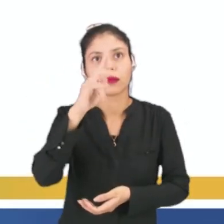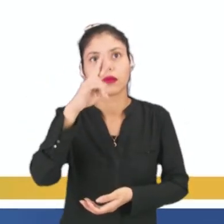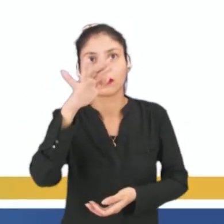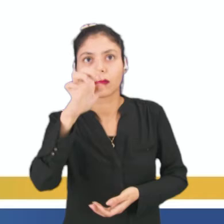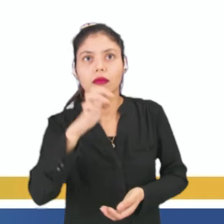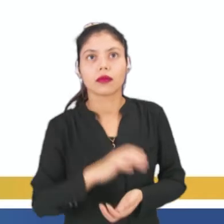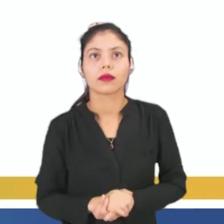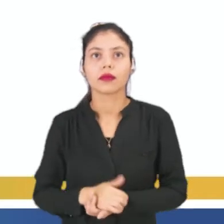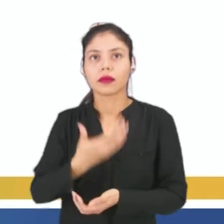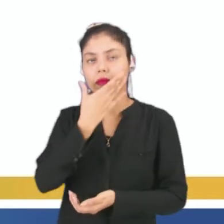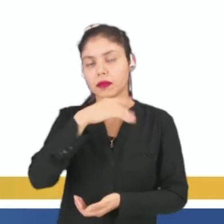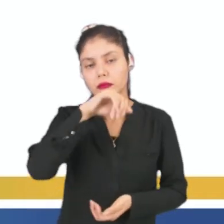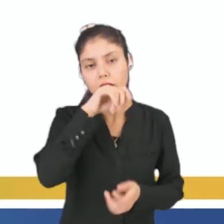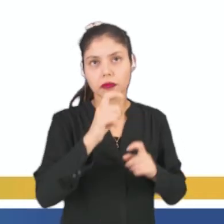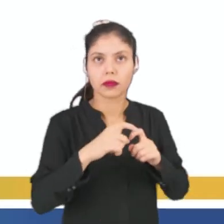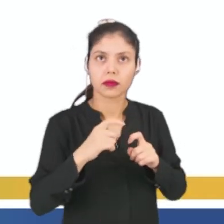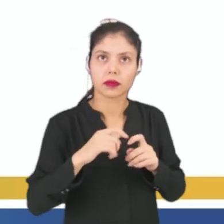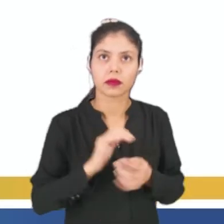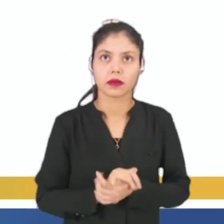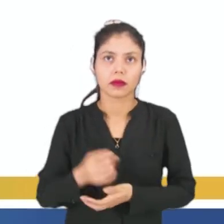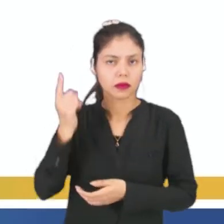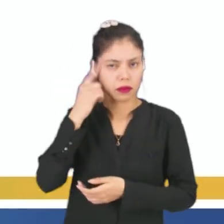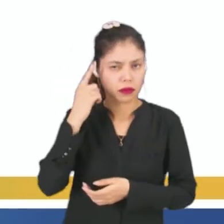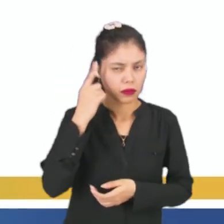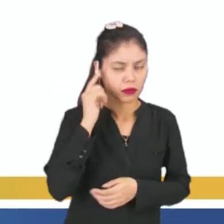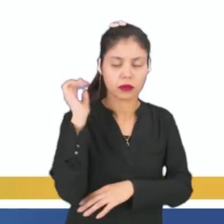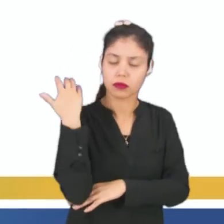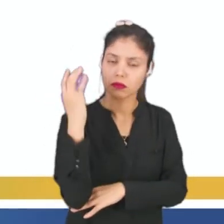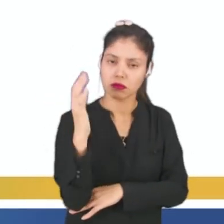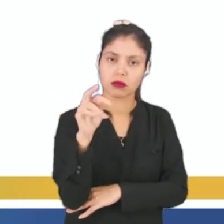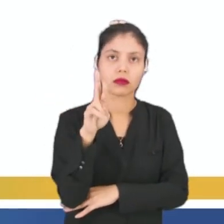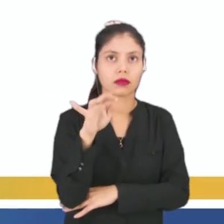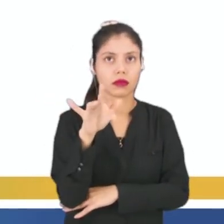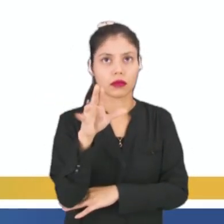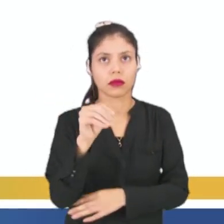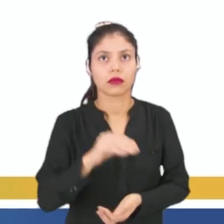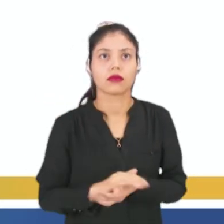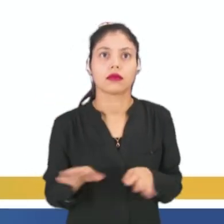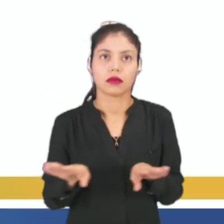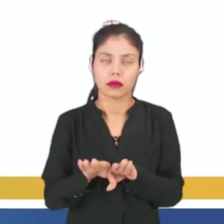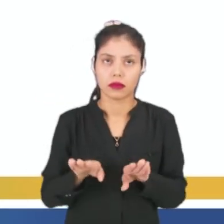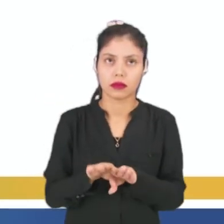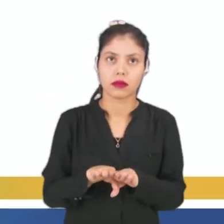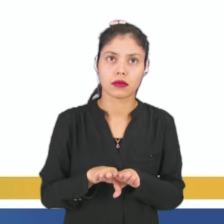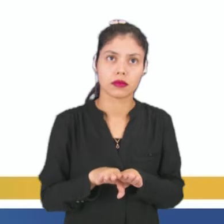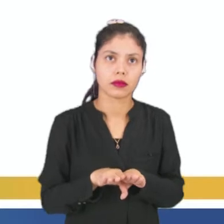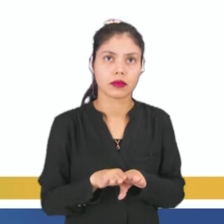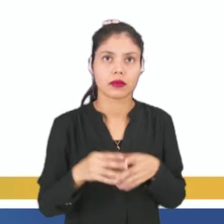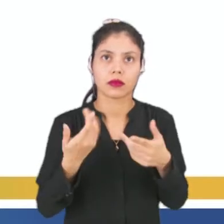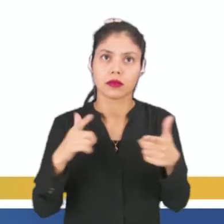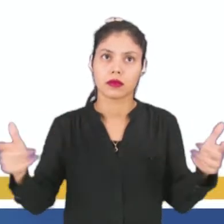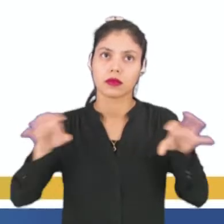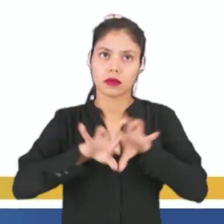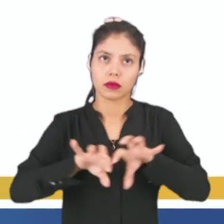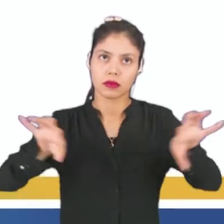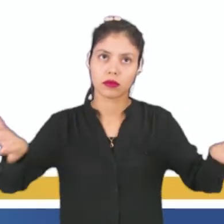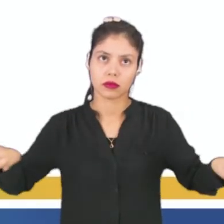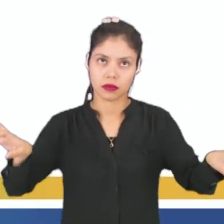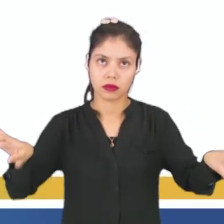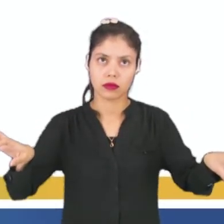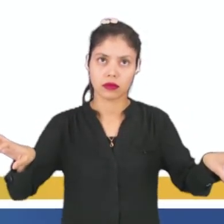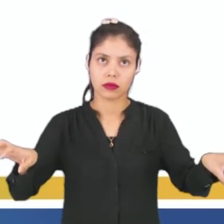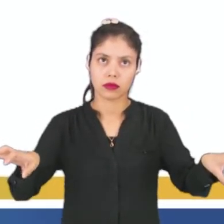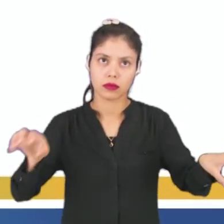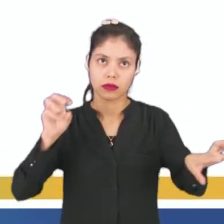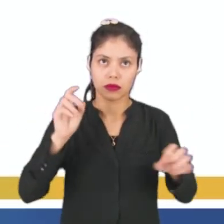Hipócrates, né, que é o pai da medicina, que usou o racionalismo e o naturalismo, né? E aí ele faz essa grande separação da medicina